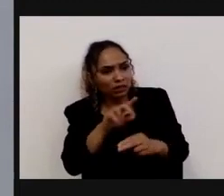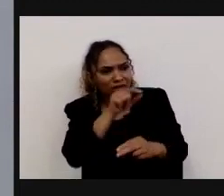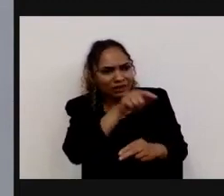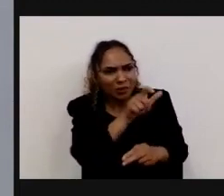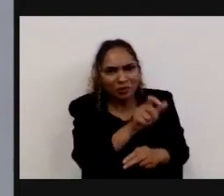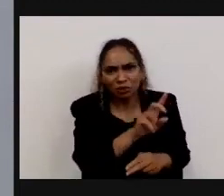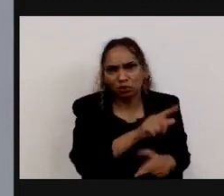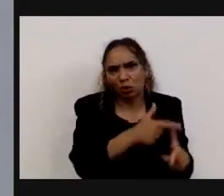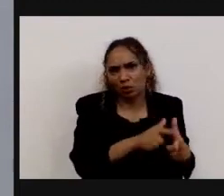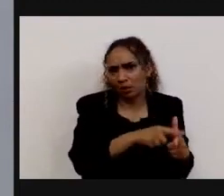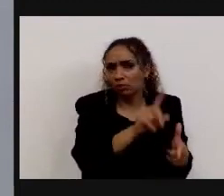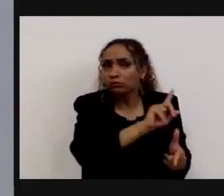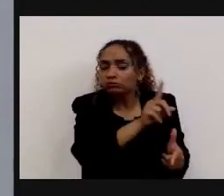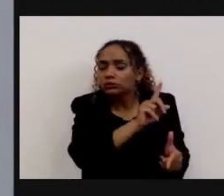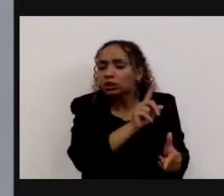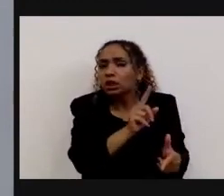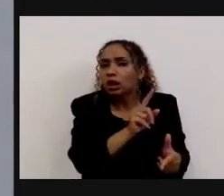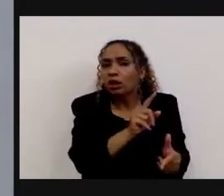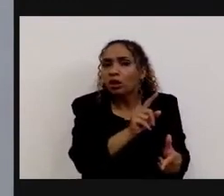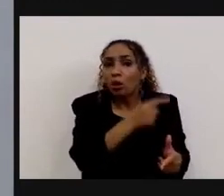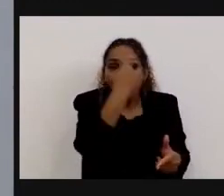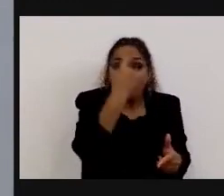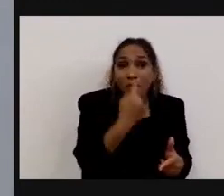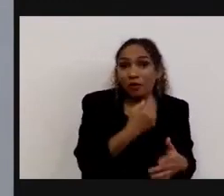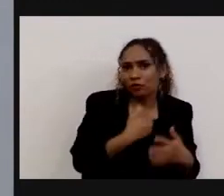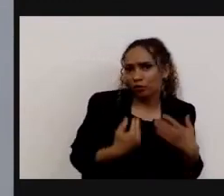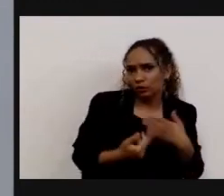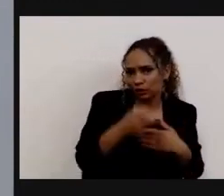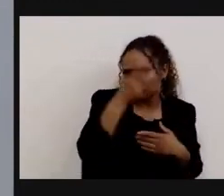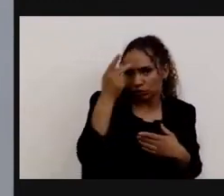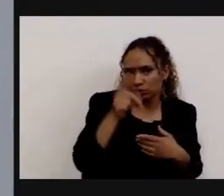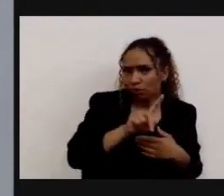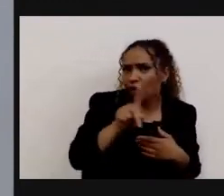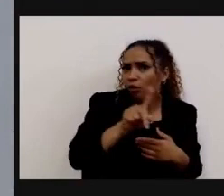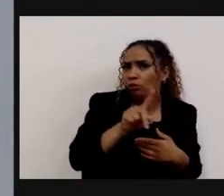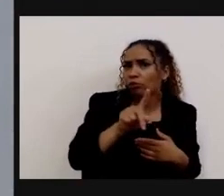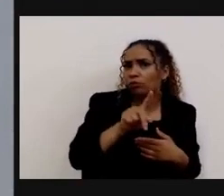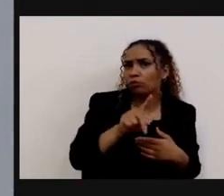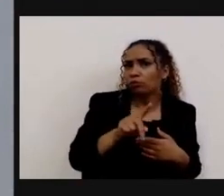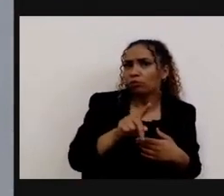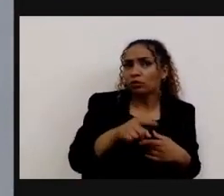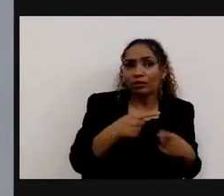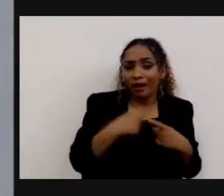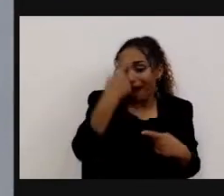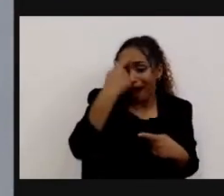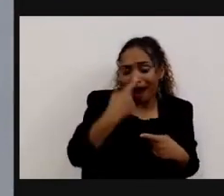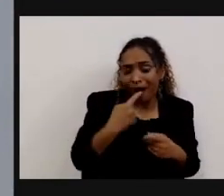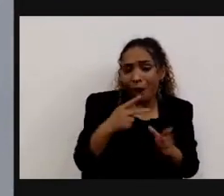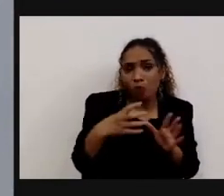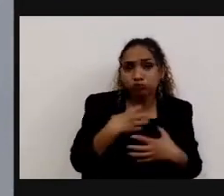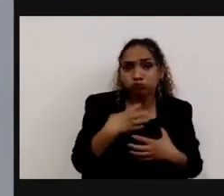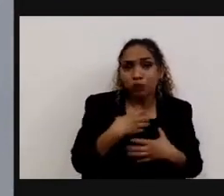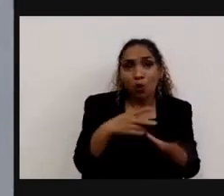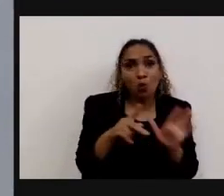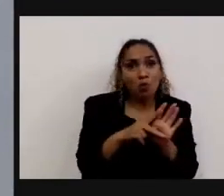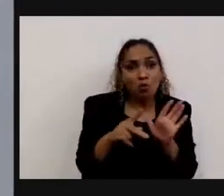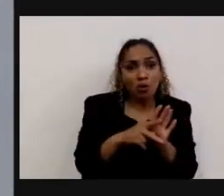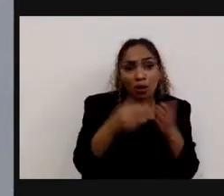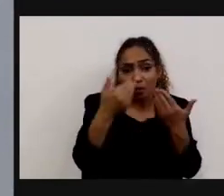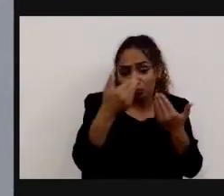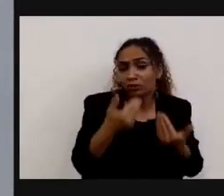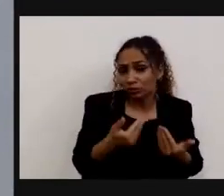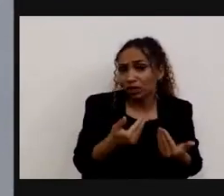o perfil o problema nunca é do perfil comportamental da pessoa ela é assim né é uma pessoa mais